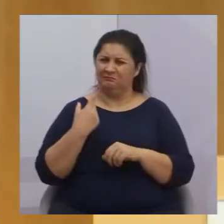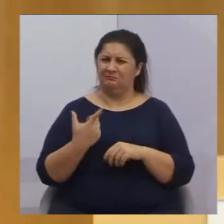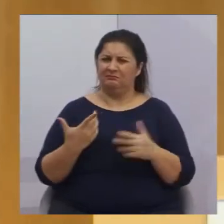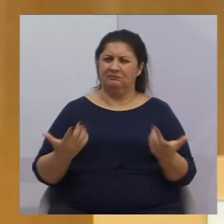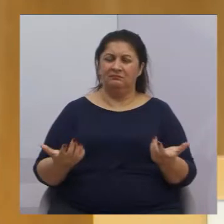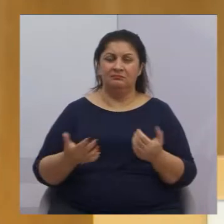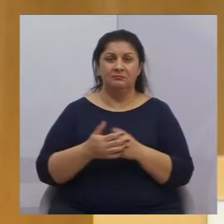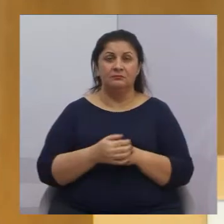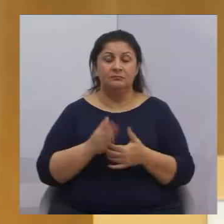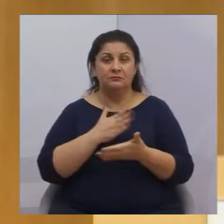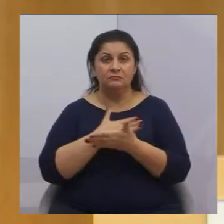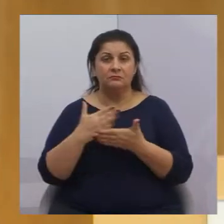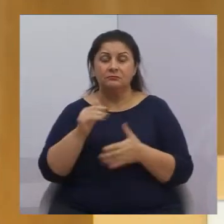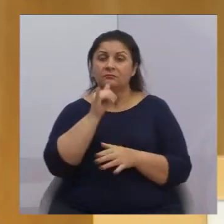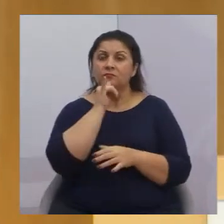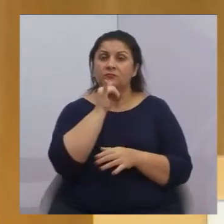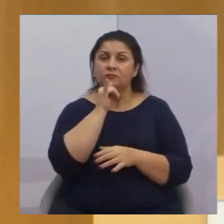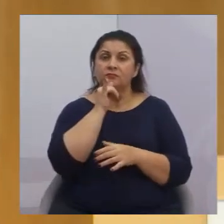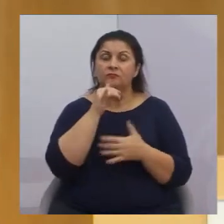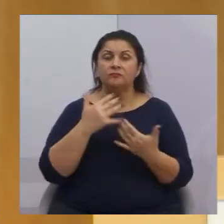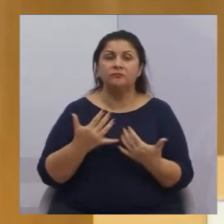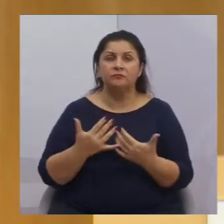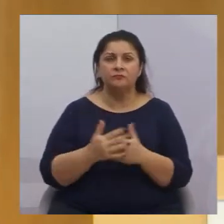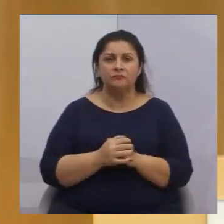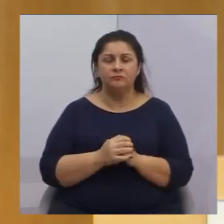começa, por exemplo,